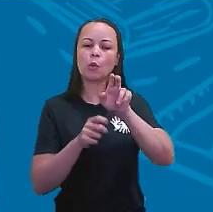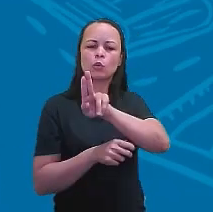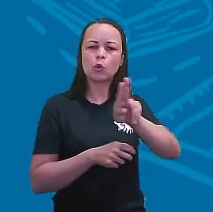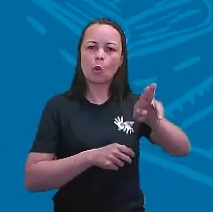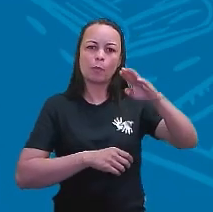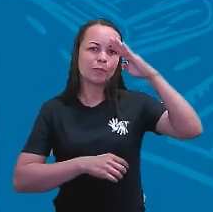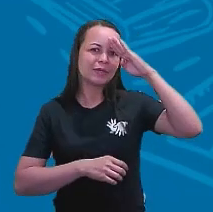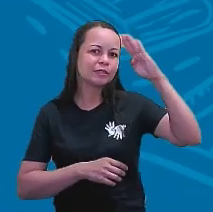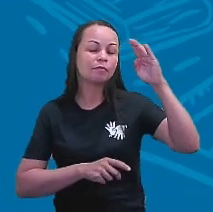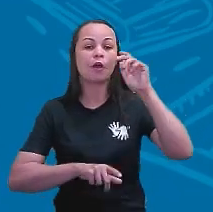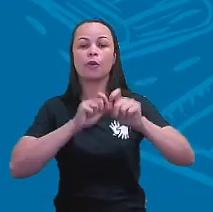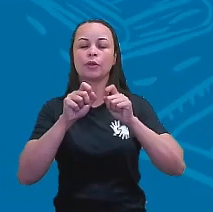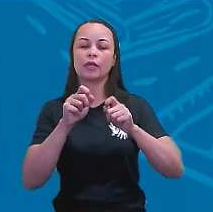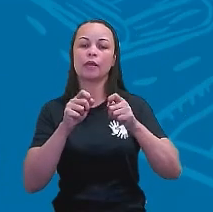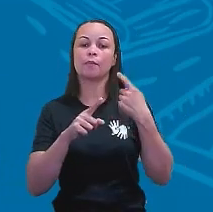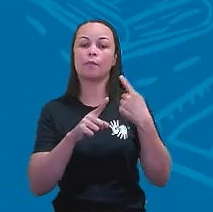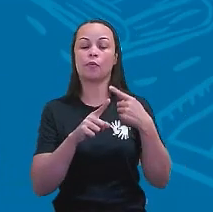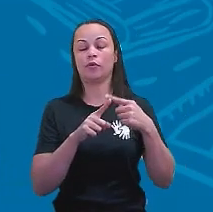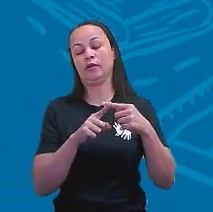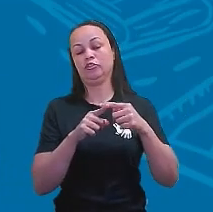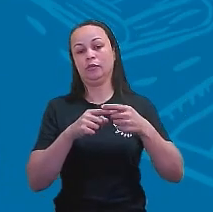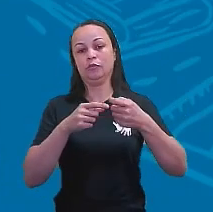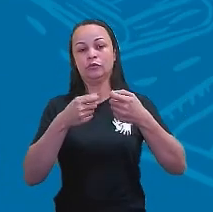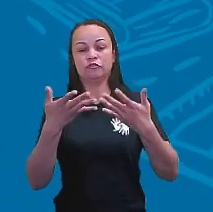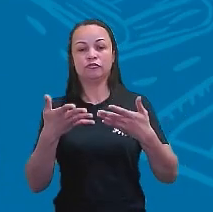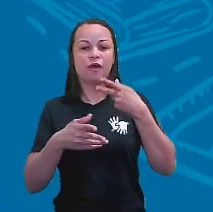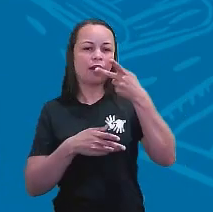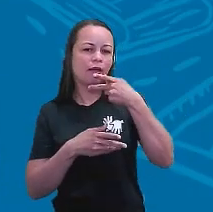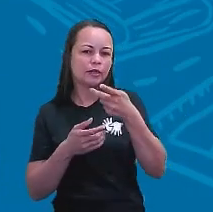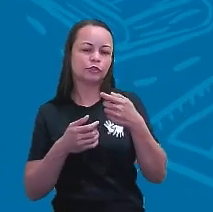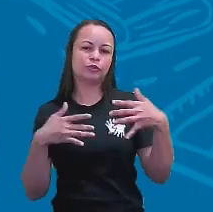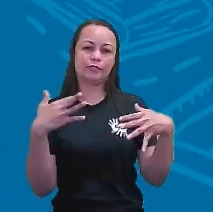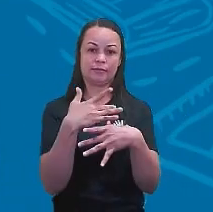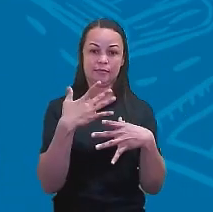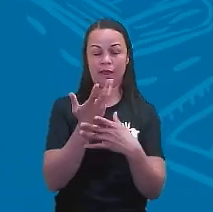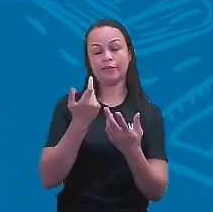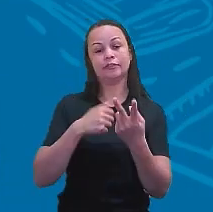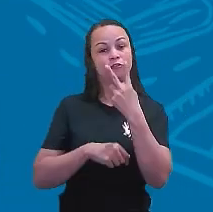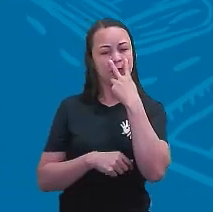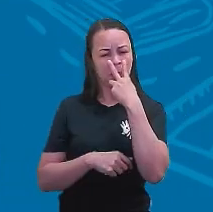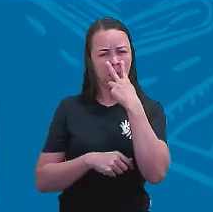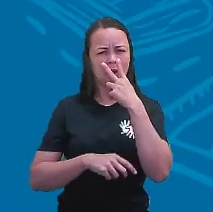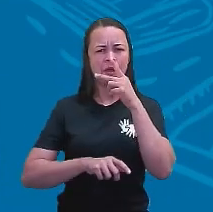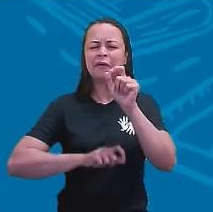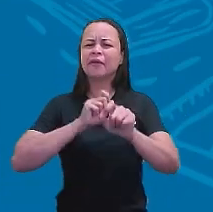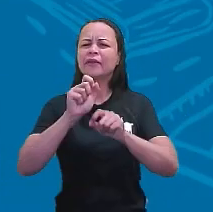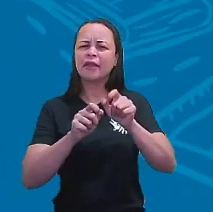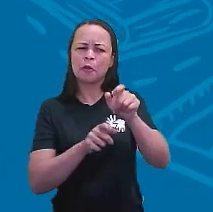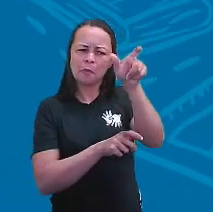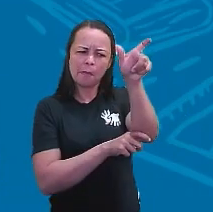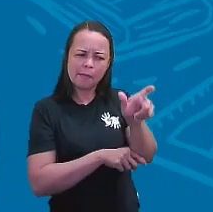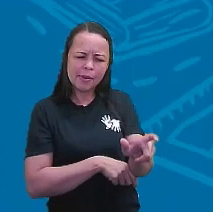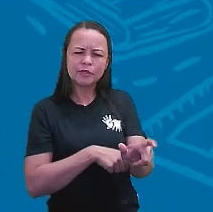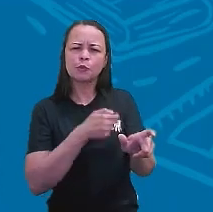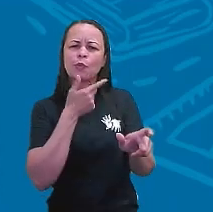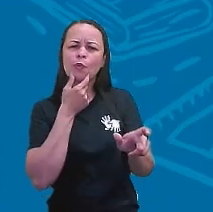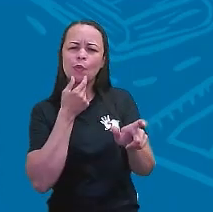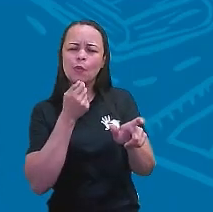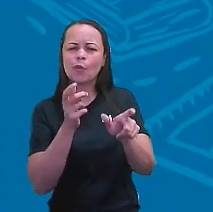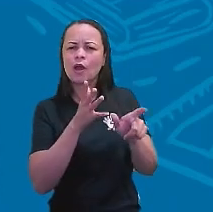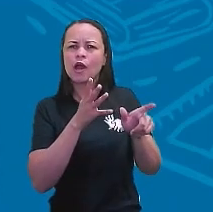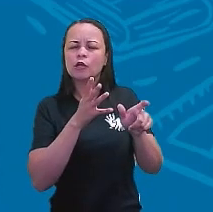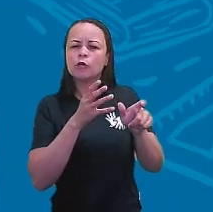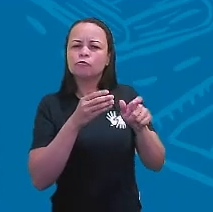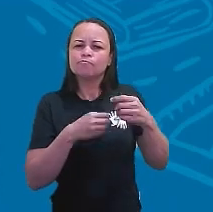falando da nossa cidade, Vitória de Santo Antão. Então, quem é esse vitoriense a quem a gente tem